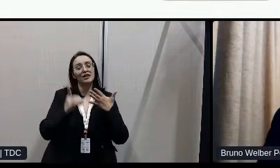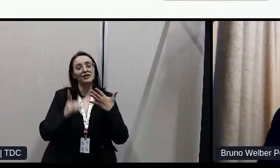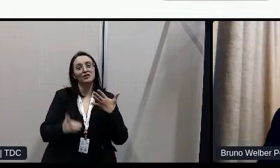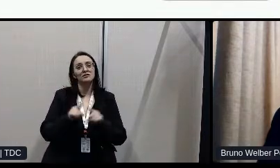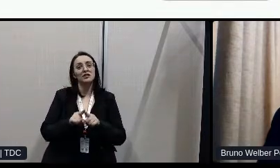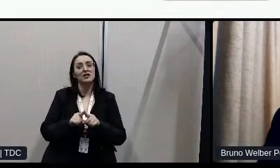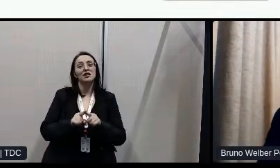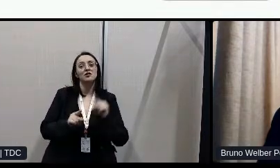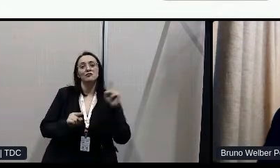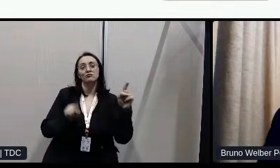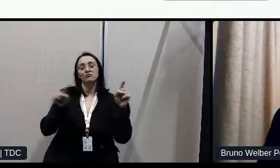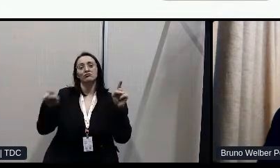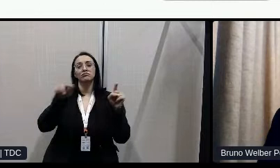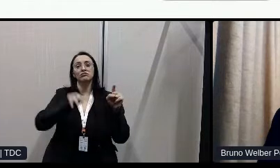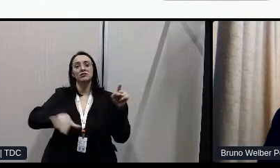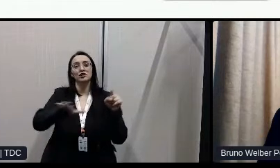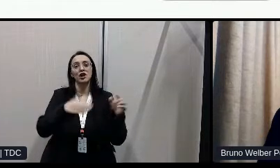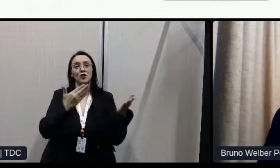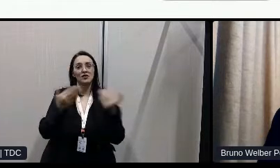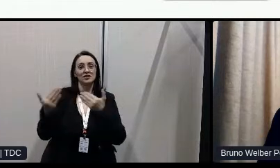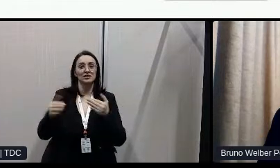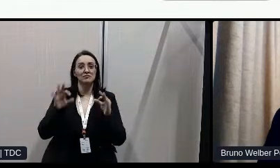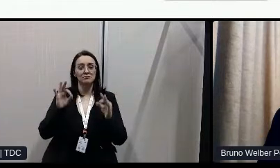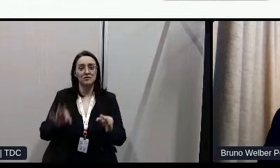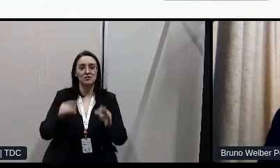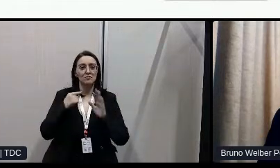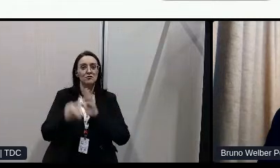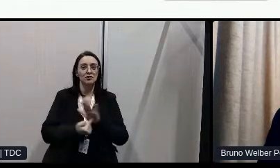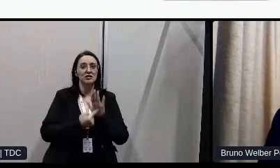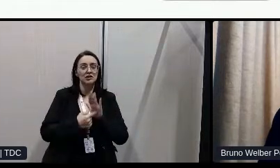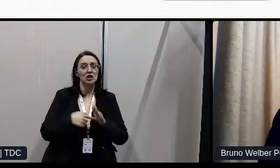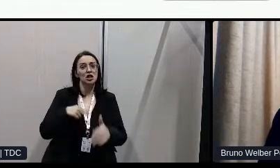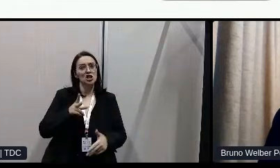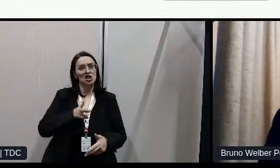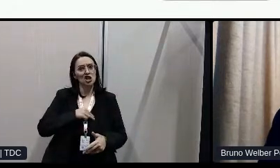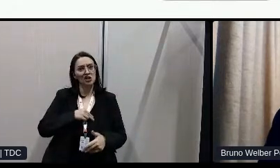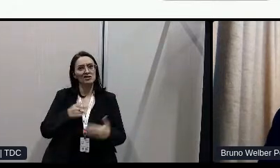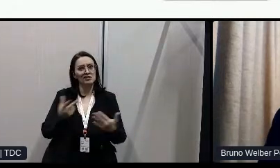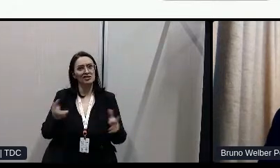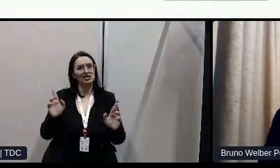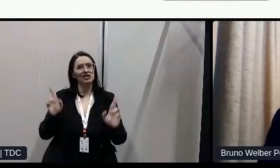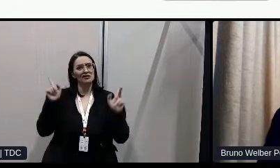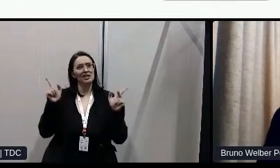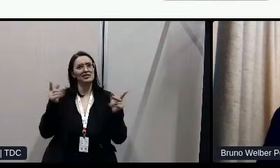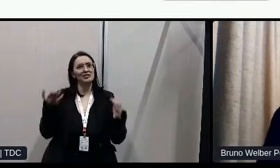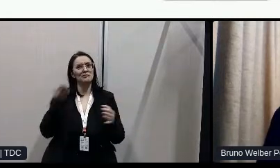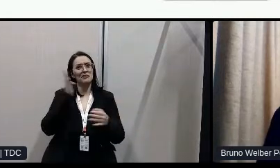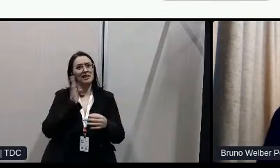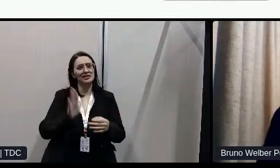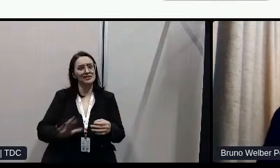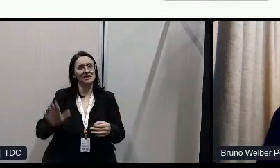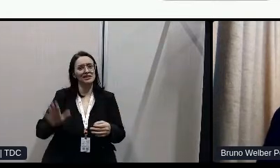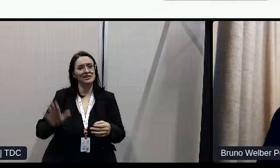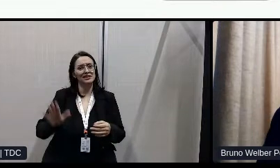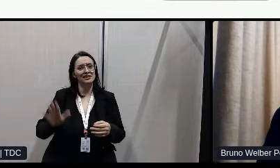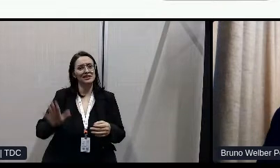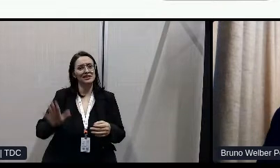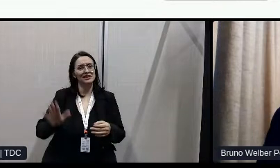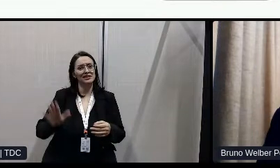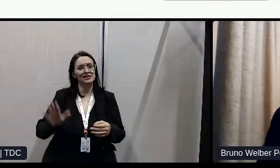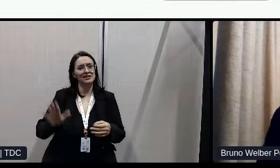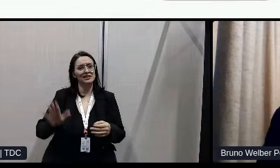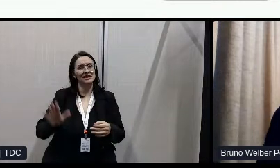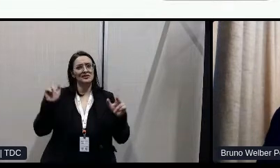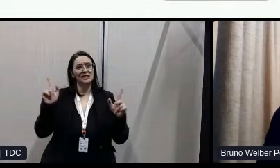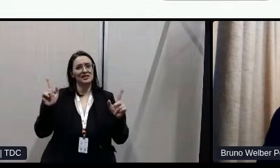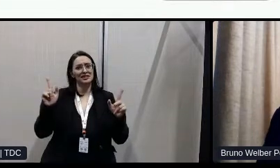pessoal da UEBN, conversando com eles mesmo e mostrou esses dados, eles falaram: "Nossa, que peculiar, né, tipo, o Brasil eh, ser diferente